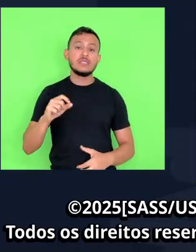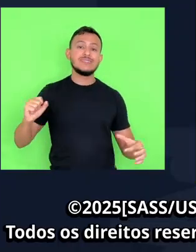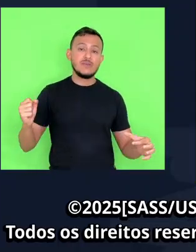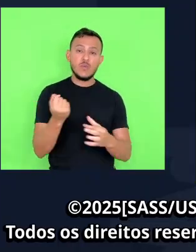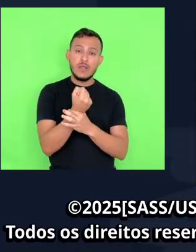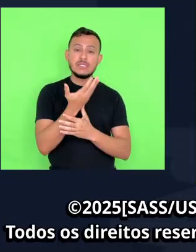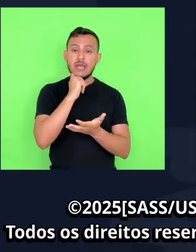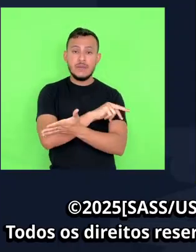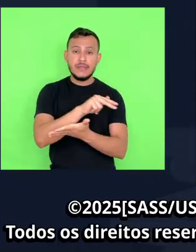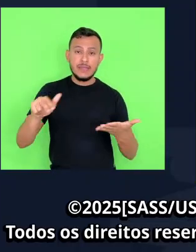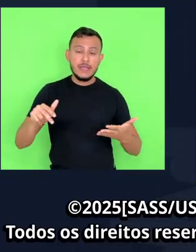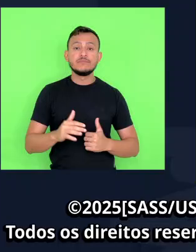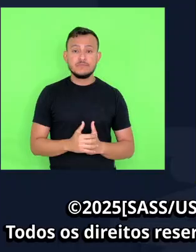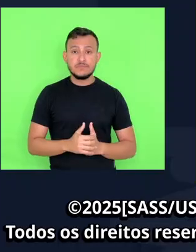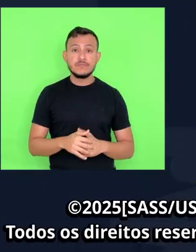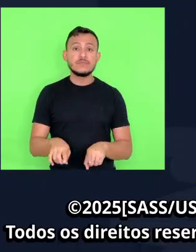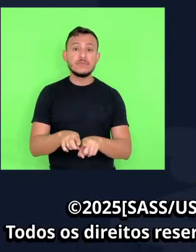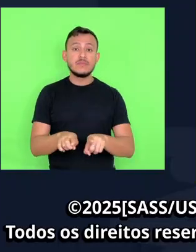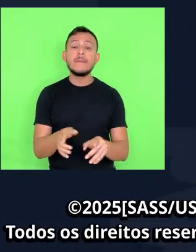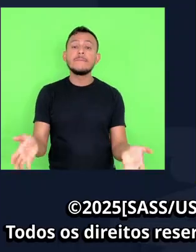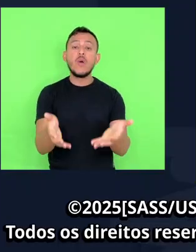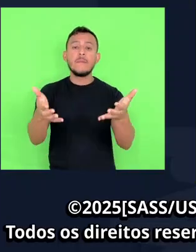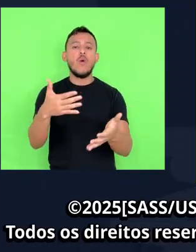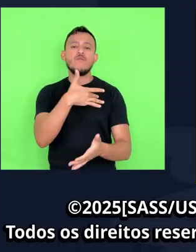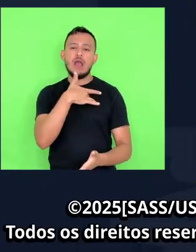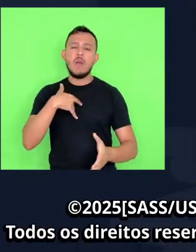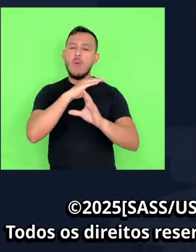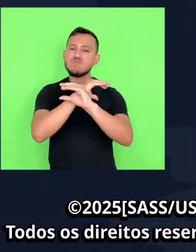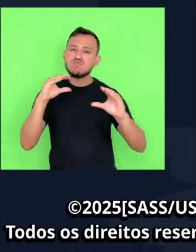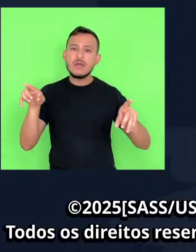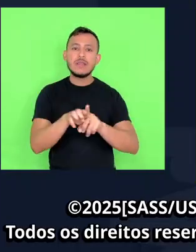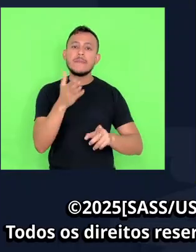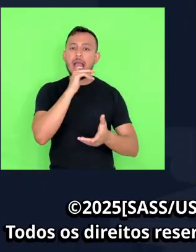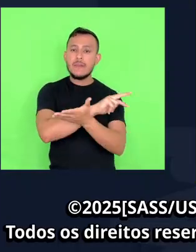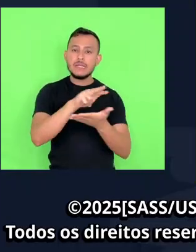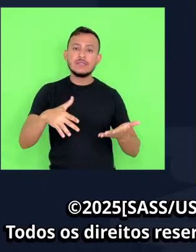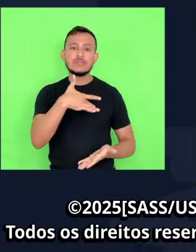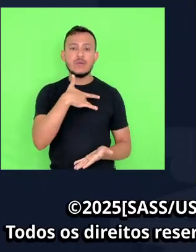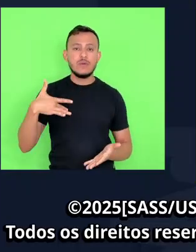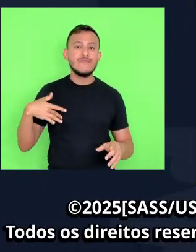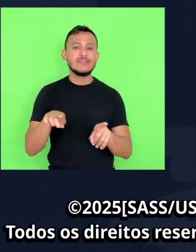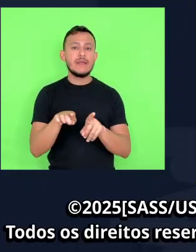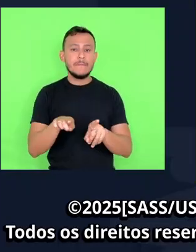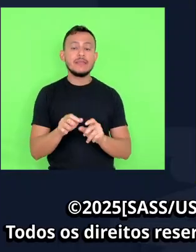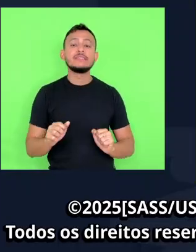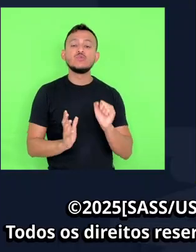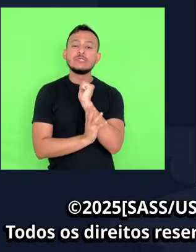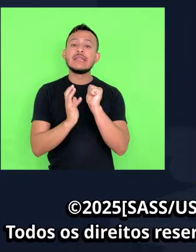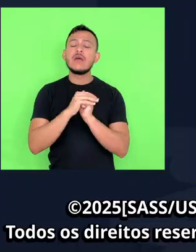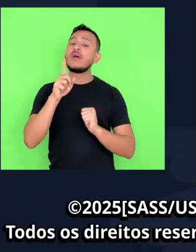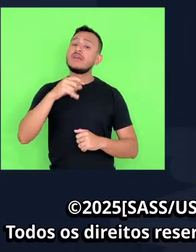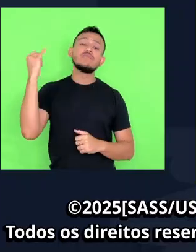segurança alimentar, que promovam o bem-estar, alimentação saudável e sustentável,